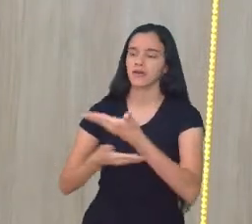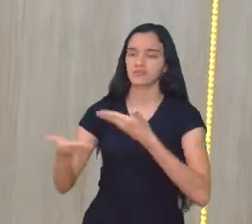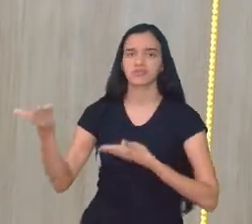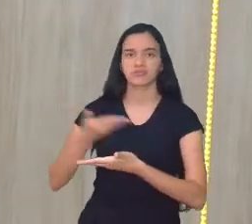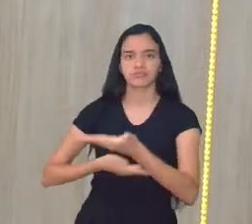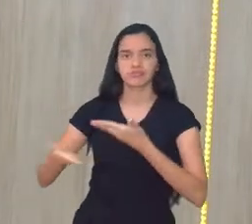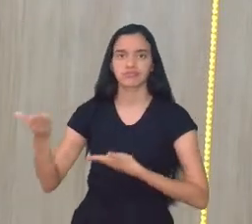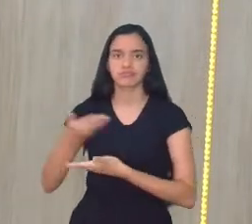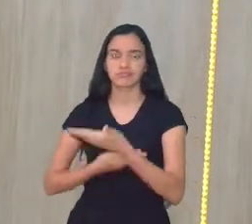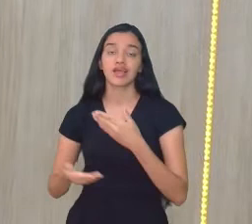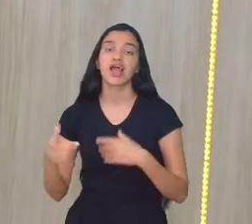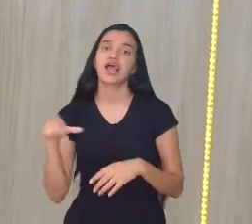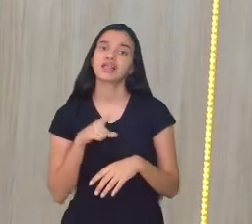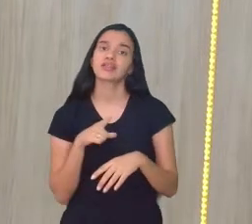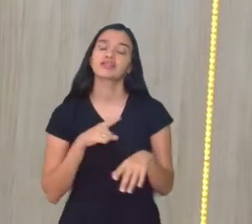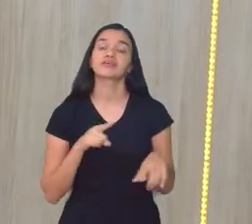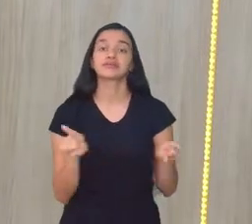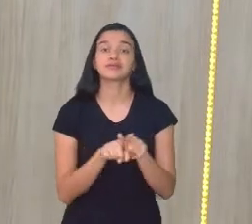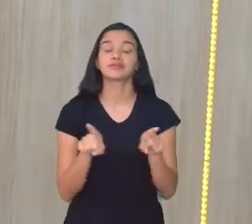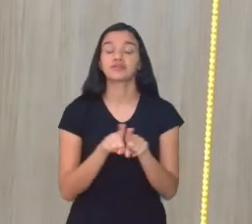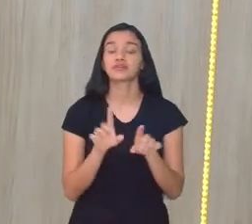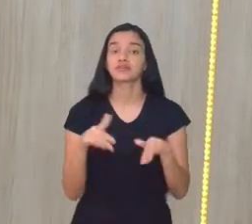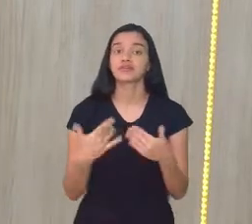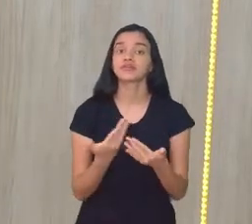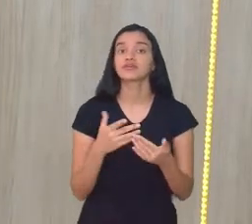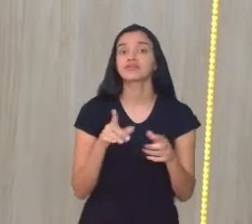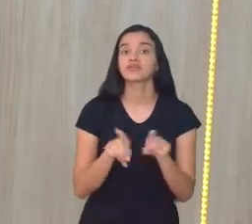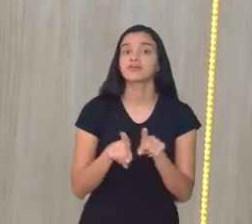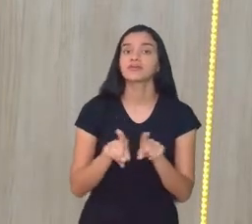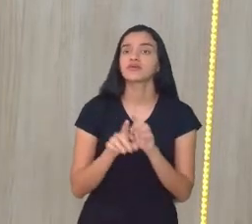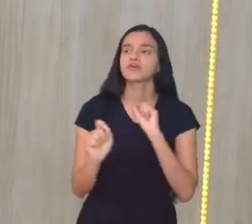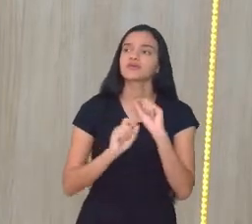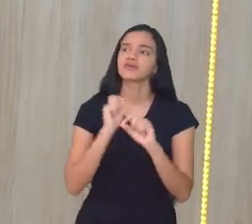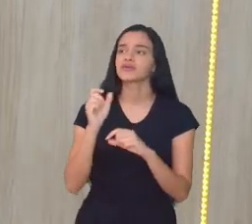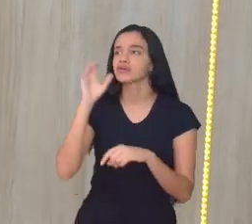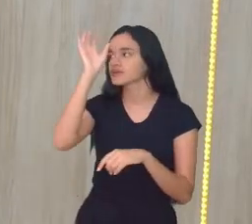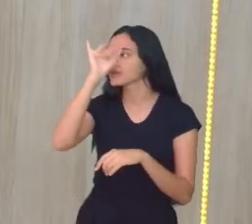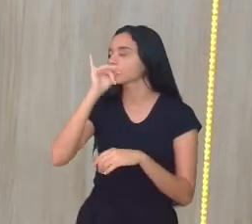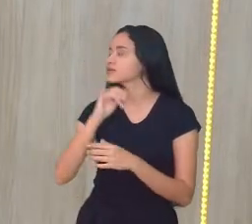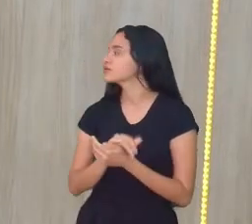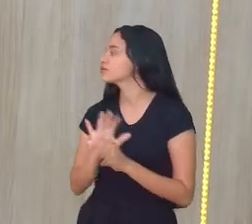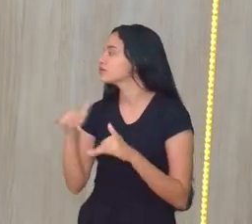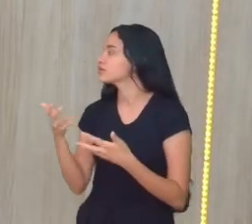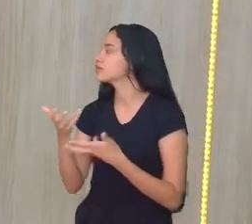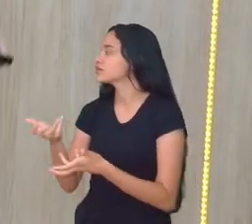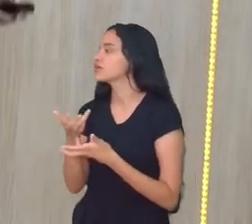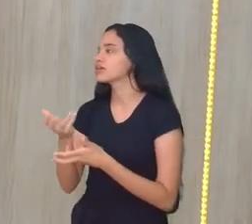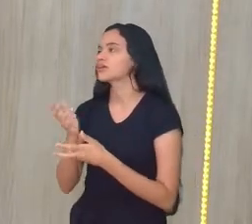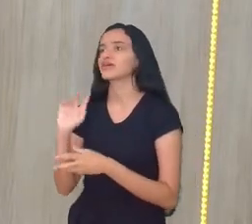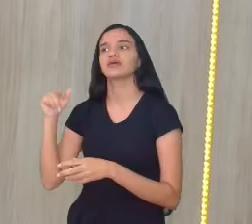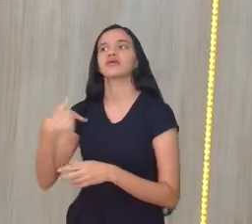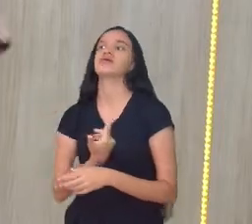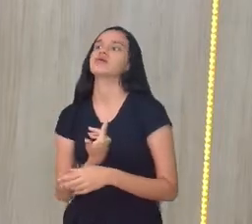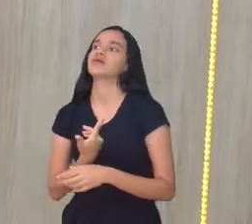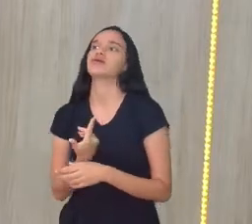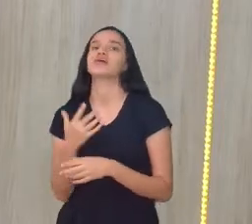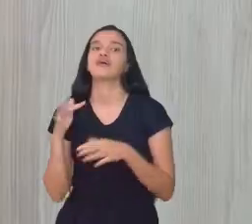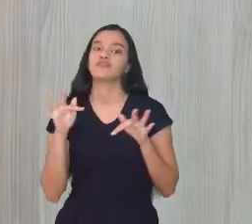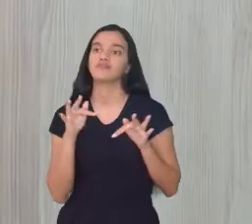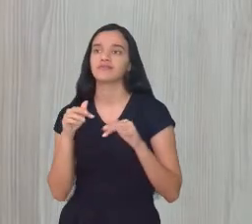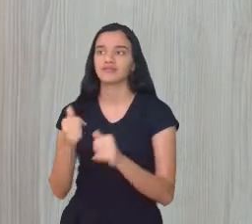vocês também estão aprendendo melhor. Bem, Pedro, queres dar uma palavrinha para a gente